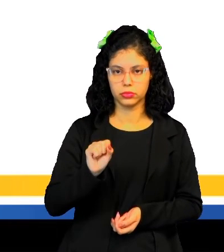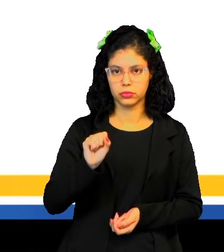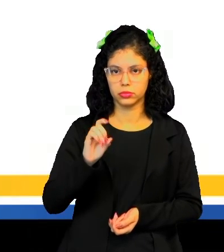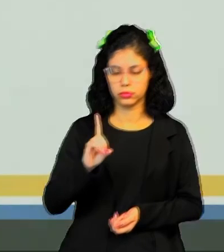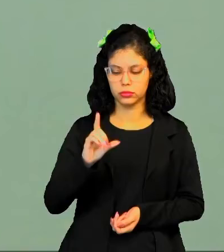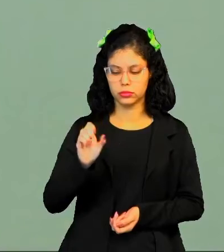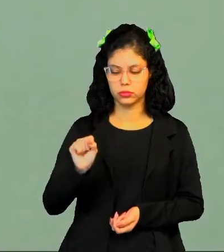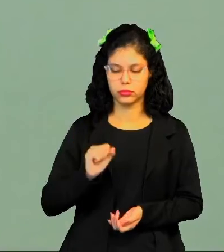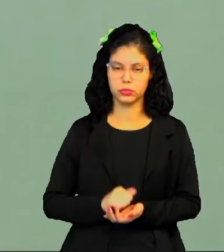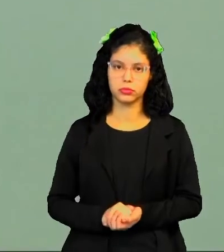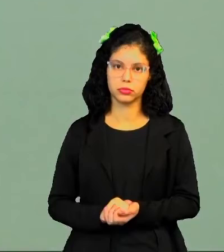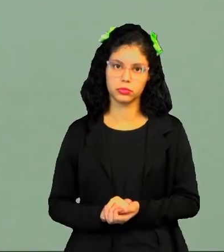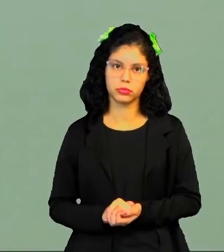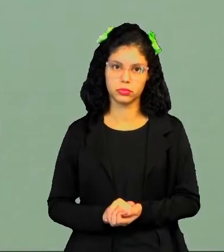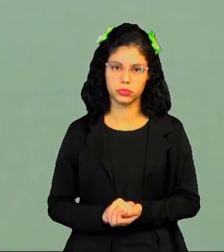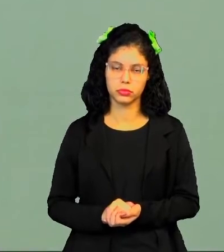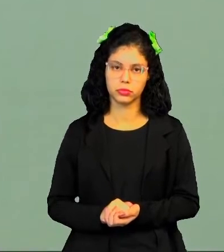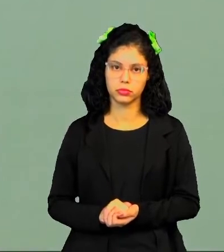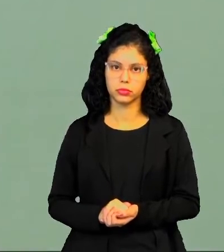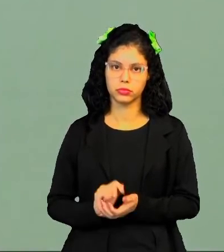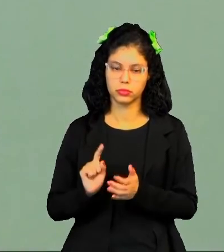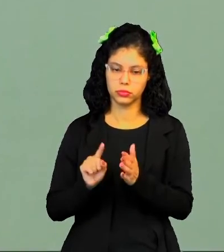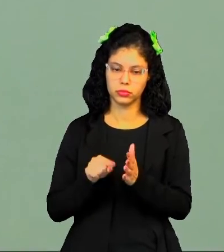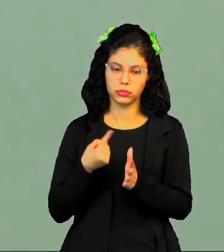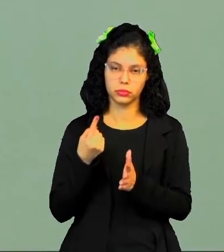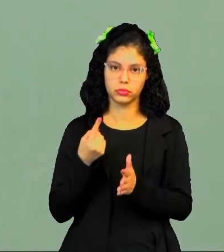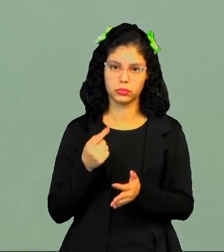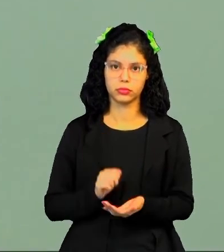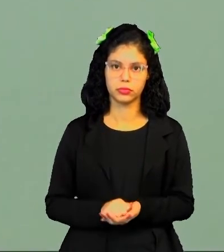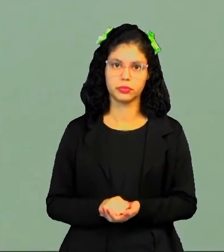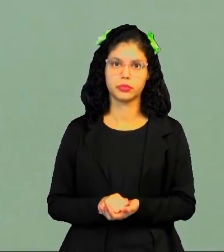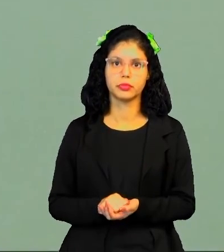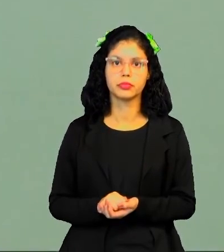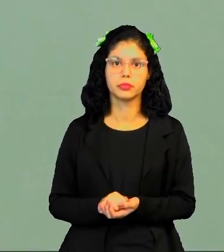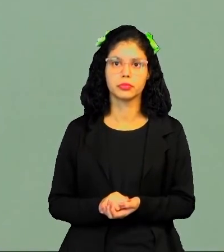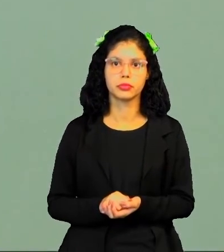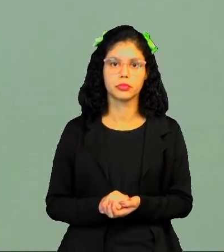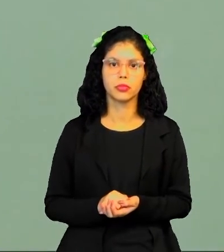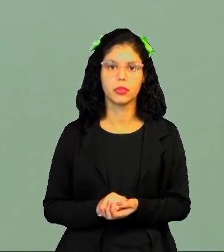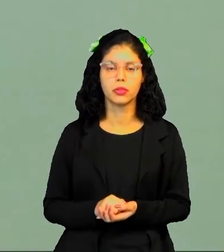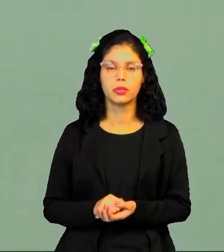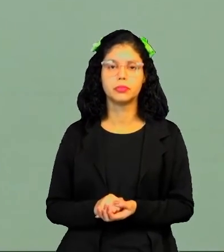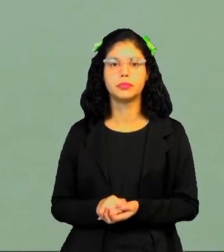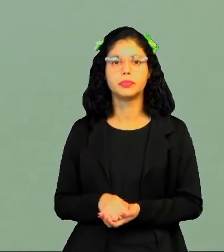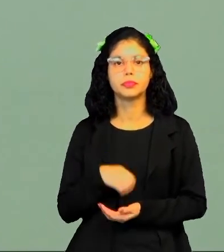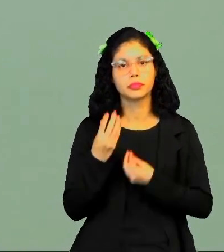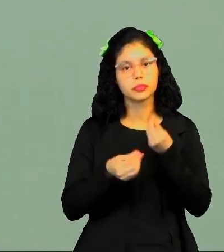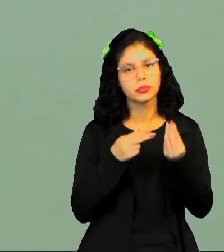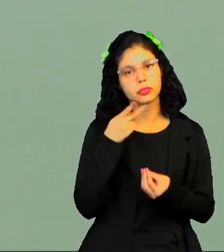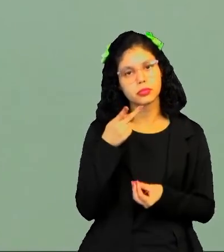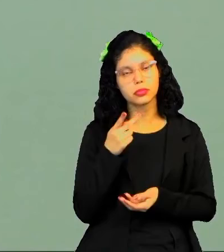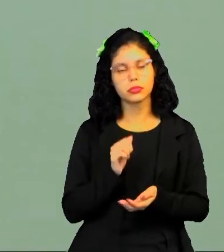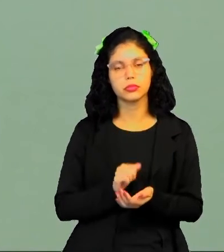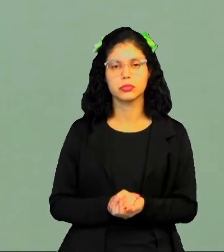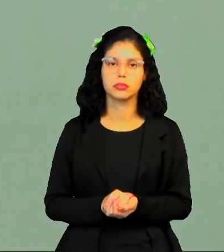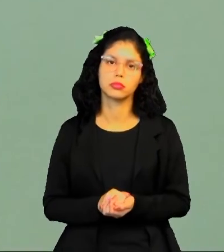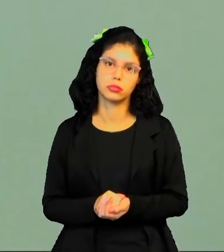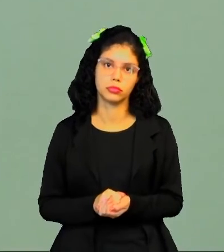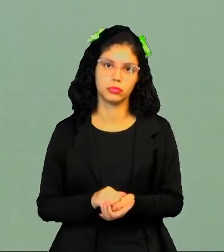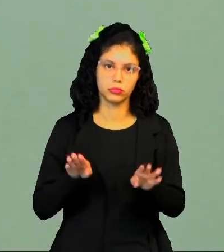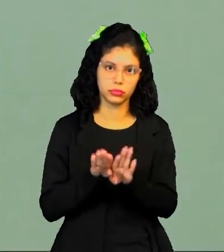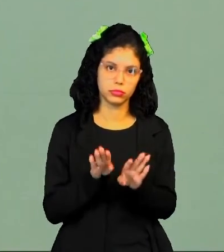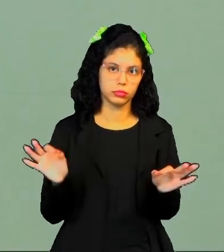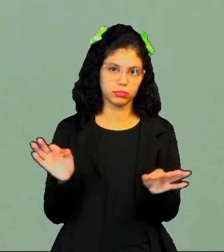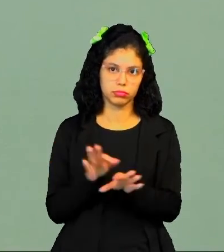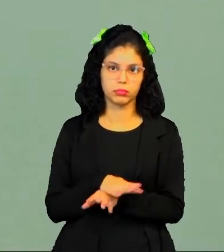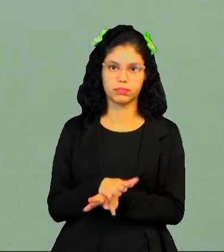do PDS. Essa primeira eleição indireta, né? Como a gente falou, foi vencida pelo Tancredo Neves, que